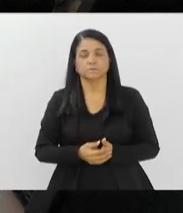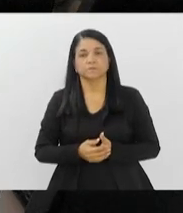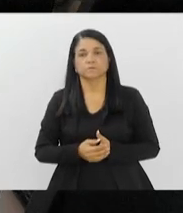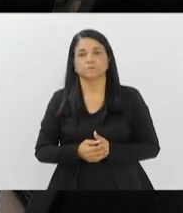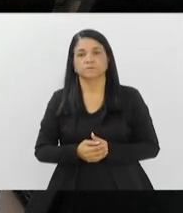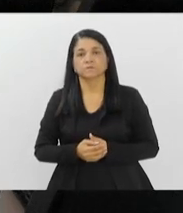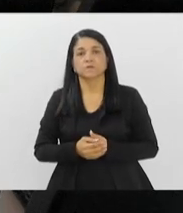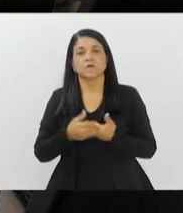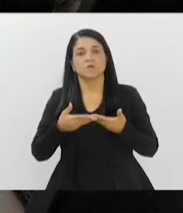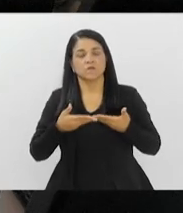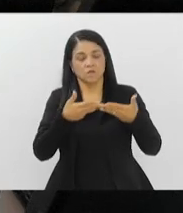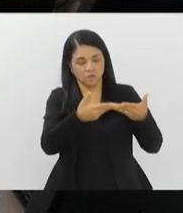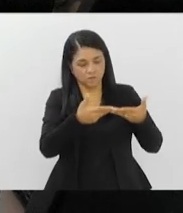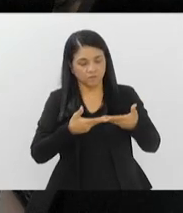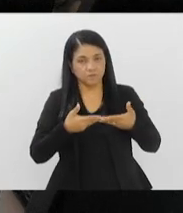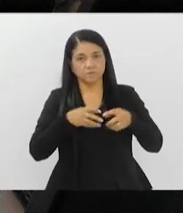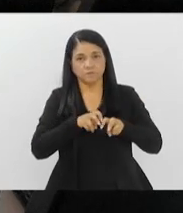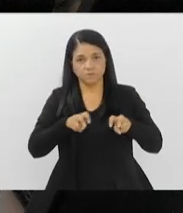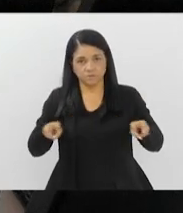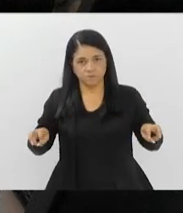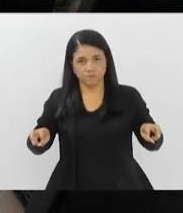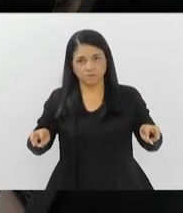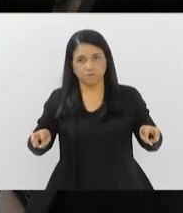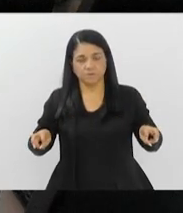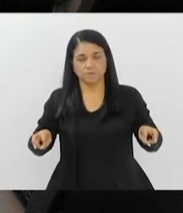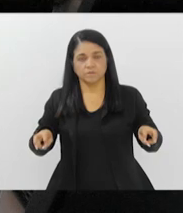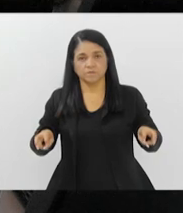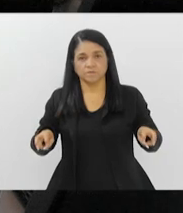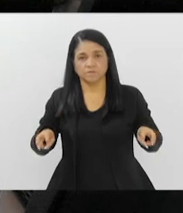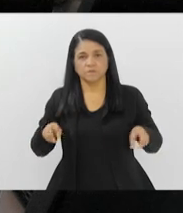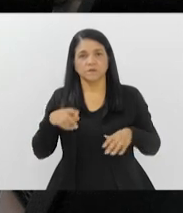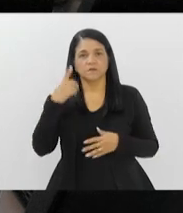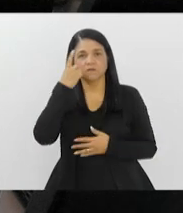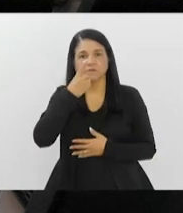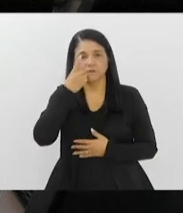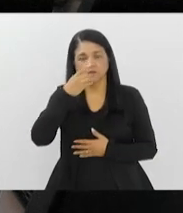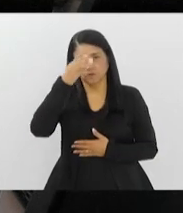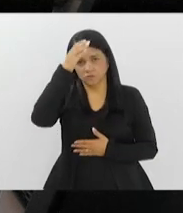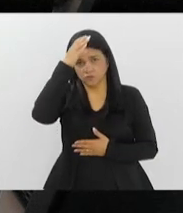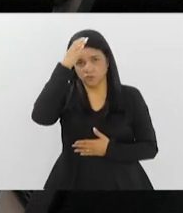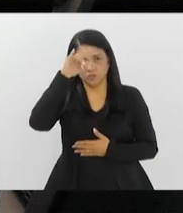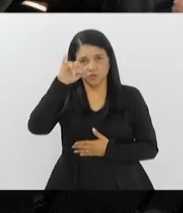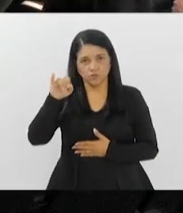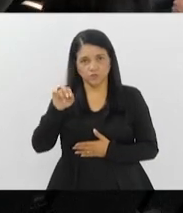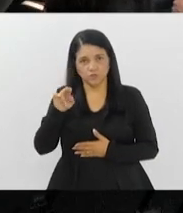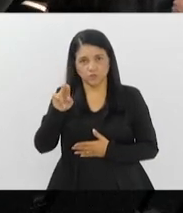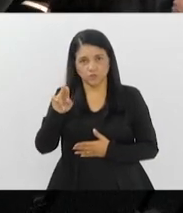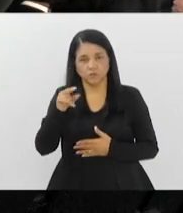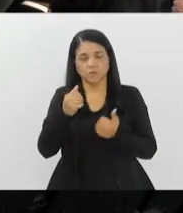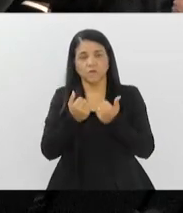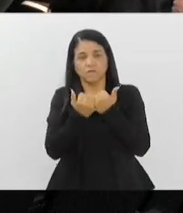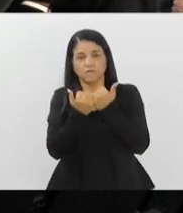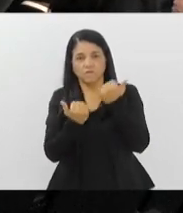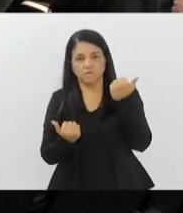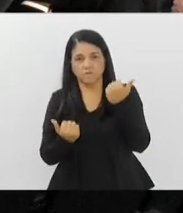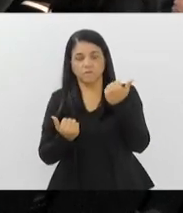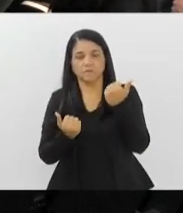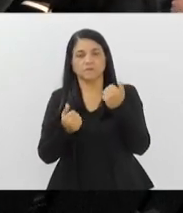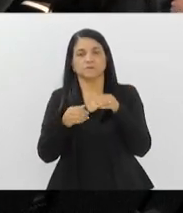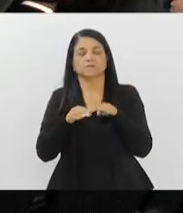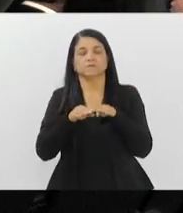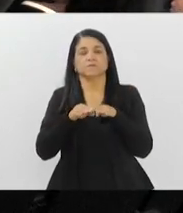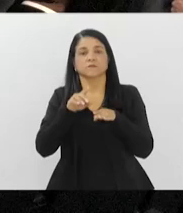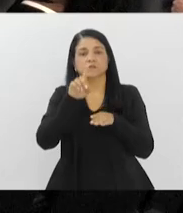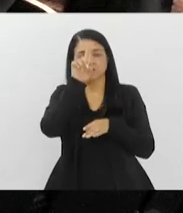Gostaria de convidar para compor a mesa de honra deputada Tia Ju, segunda vice-presidente da mesa diretora da